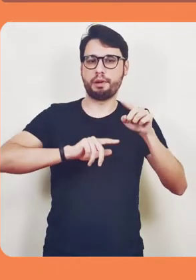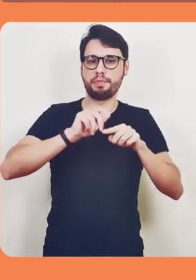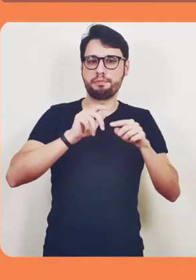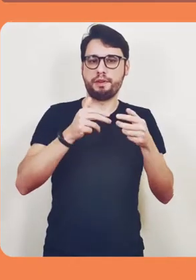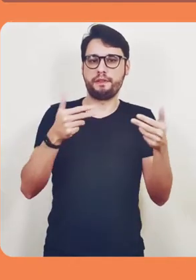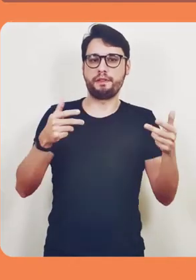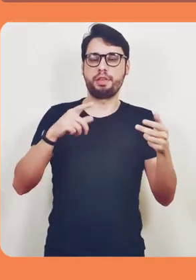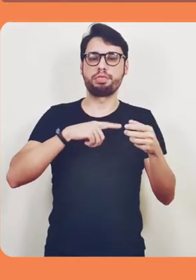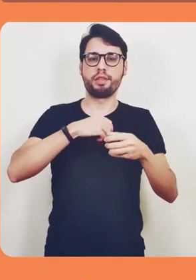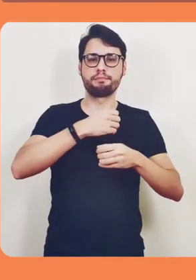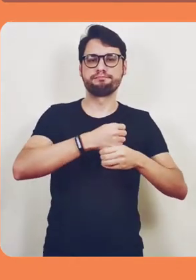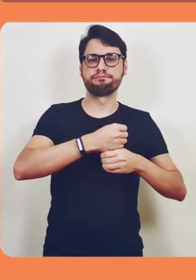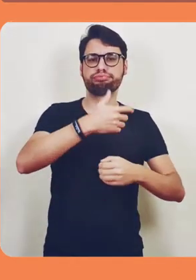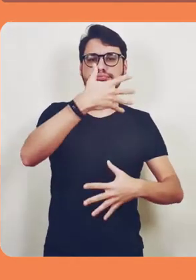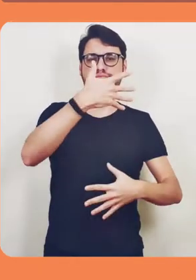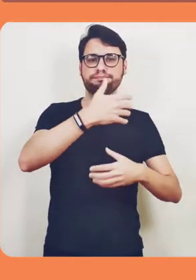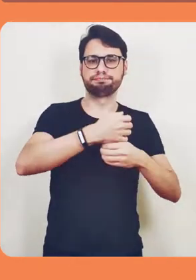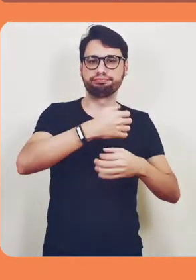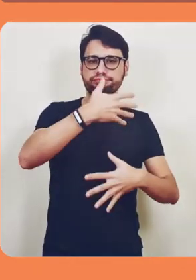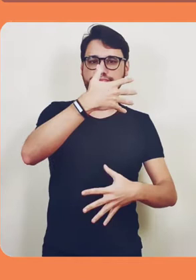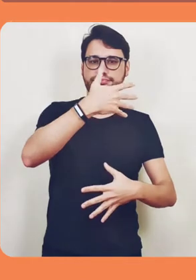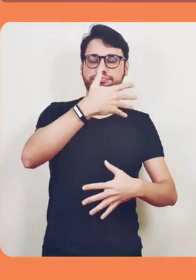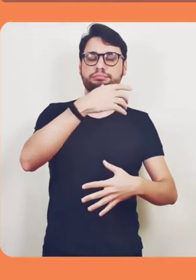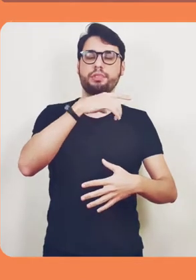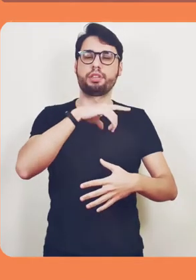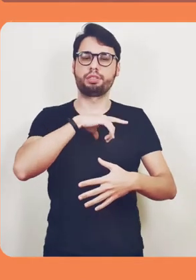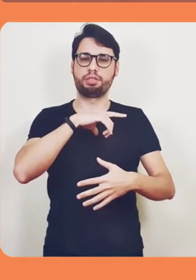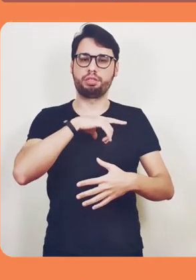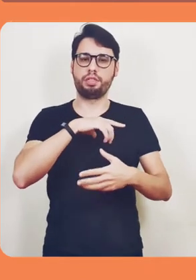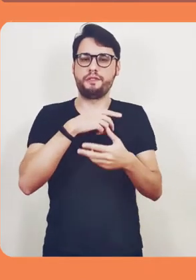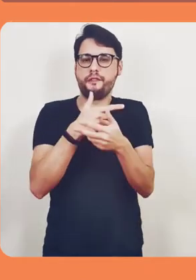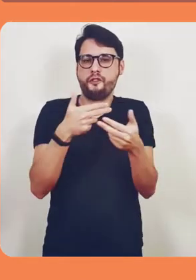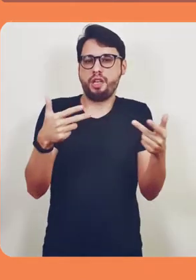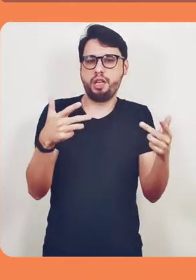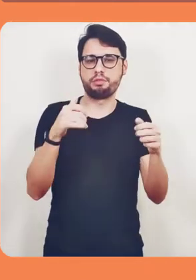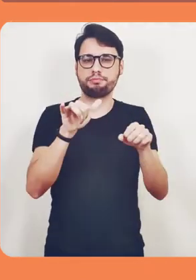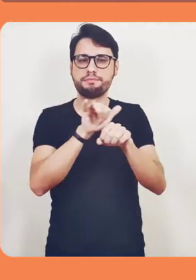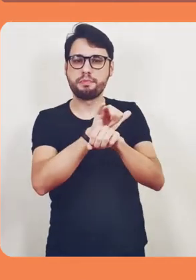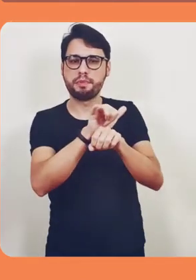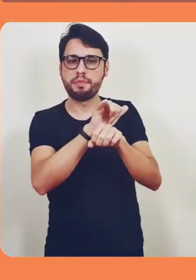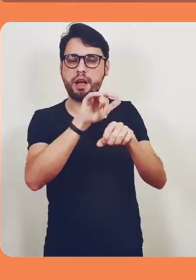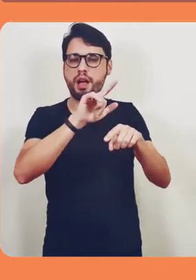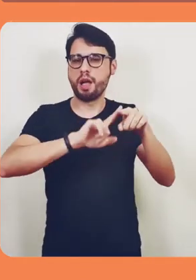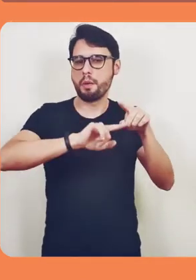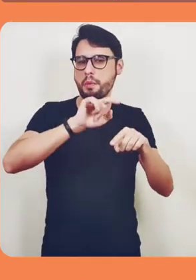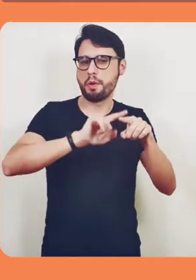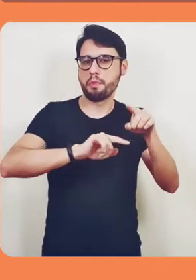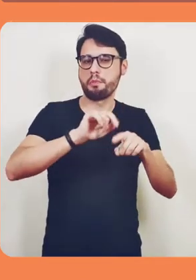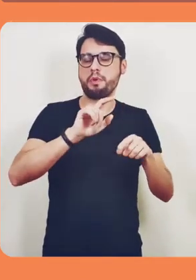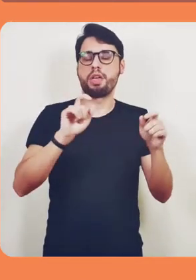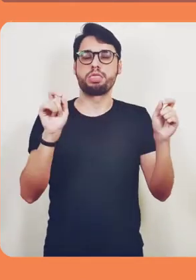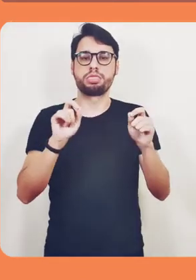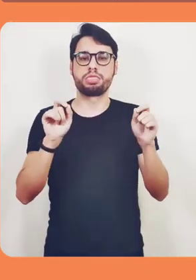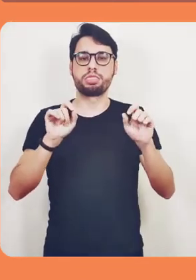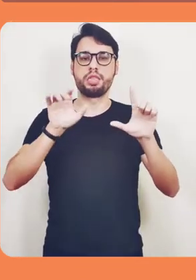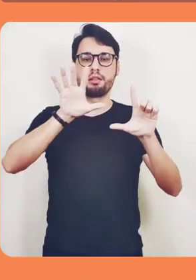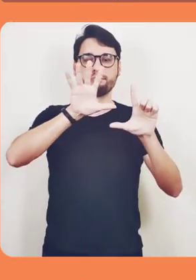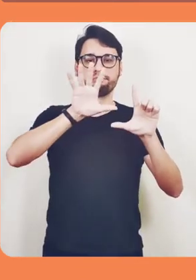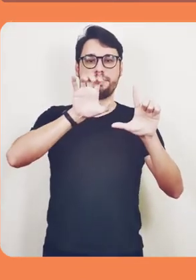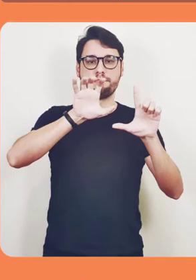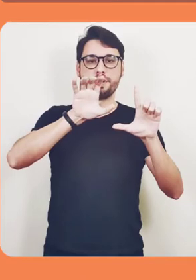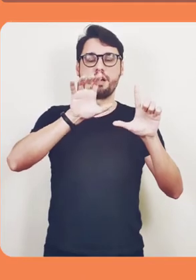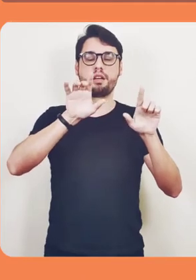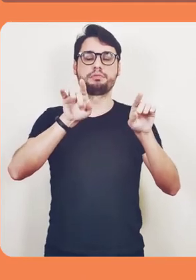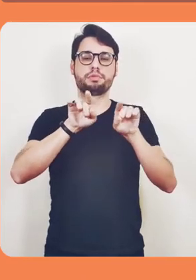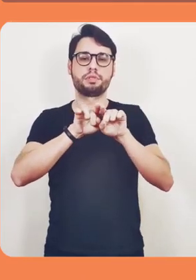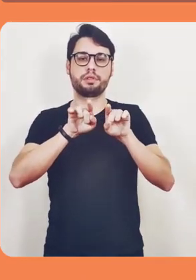e o conteúdo h5 pé ele tem muitos recursos que podem ser utilizados aqui há uma